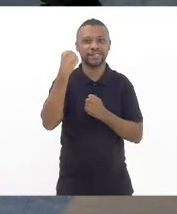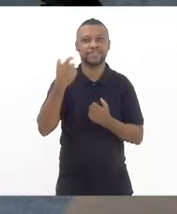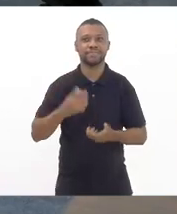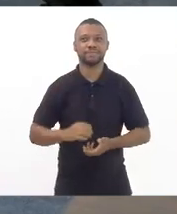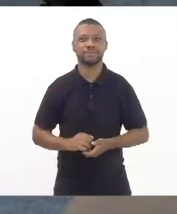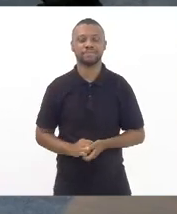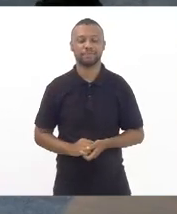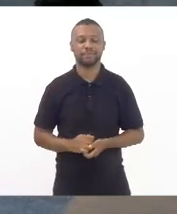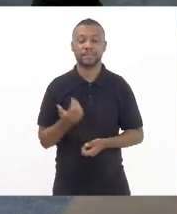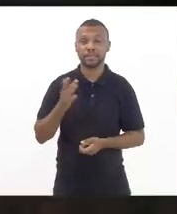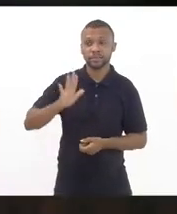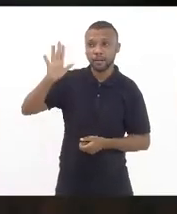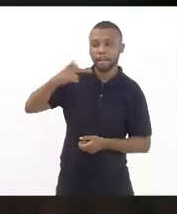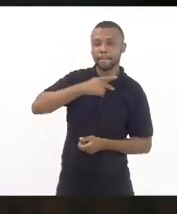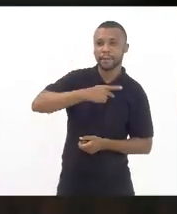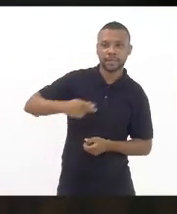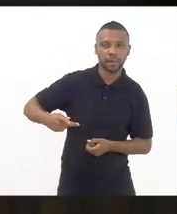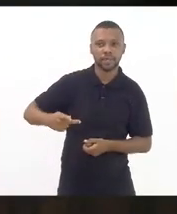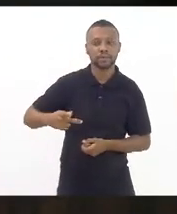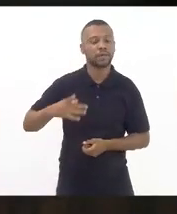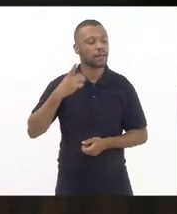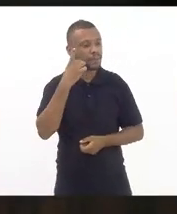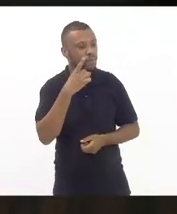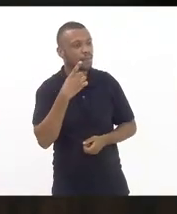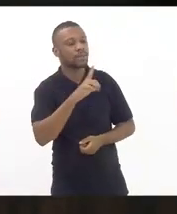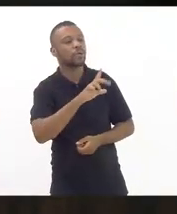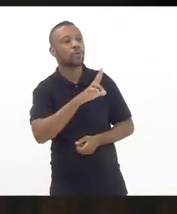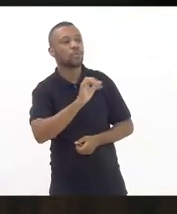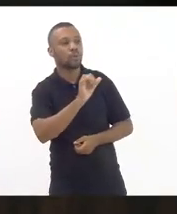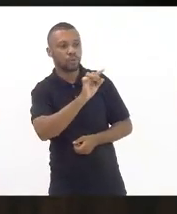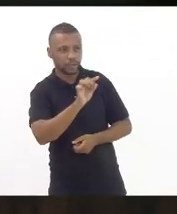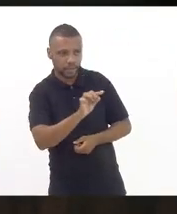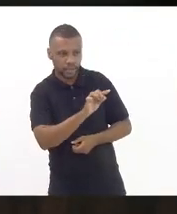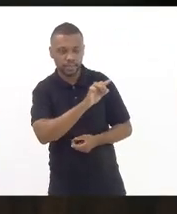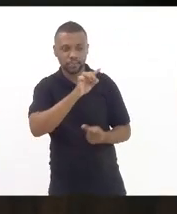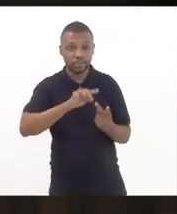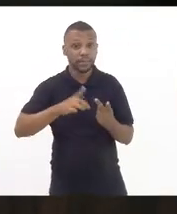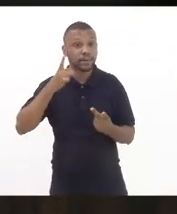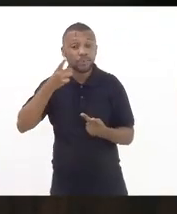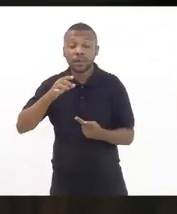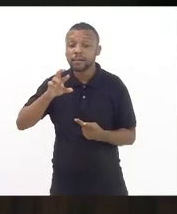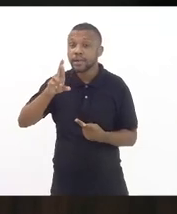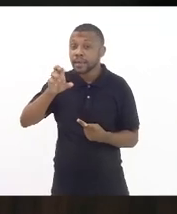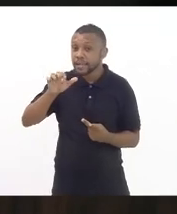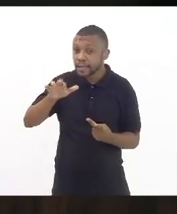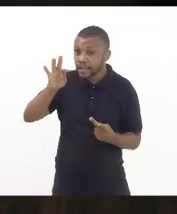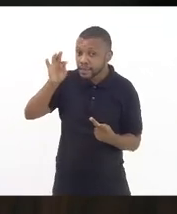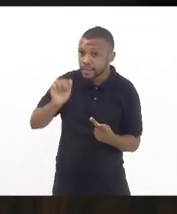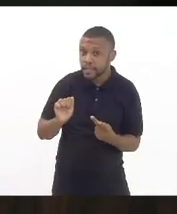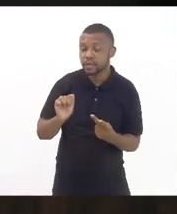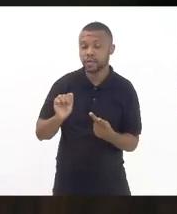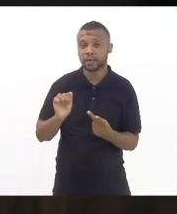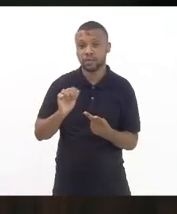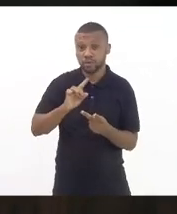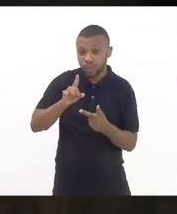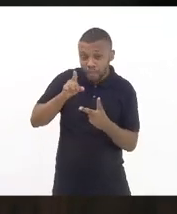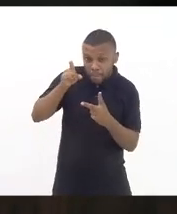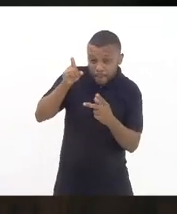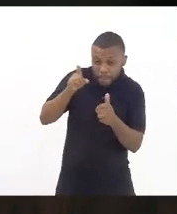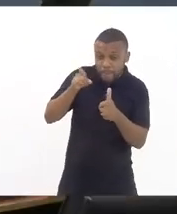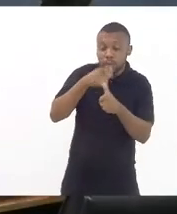Vamos fazer. Deputado Luiz, deputada Renata, ele está desde o primeiro momento que ele levantou. Deputado